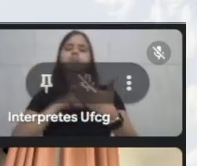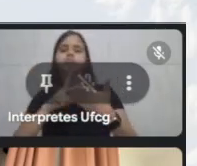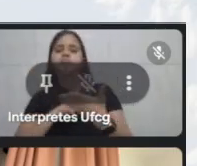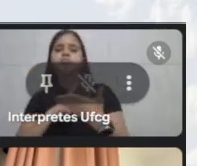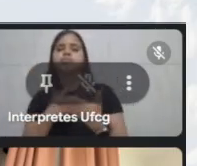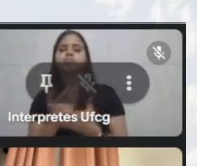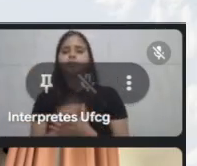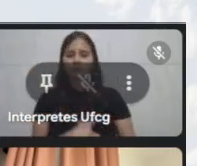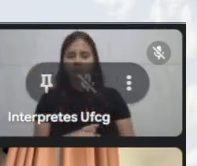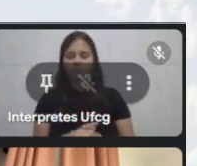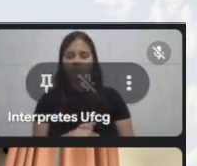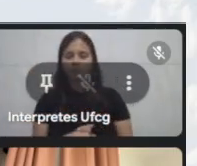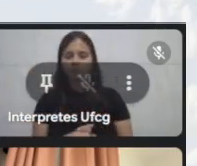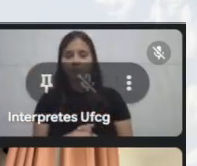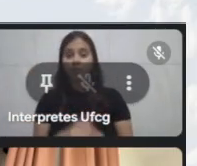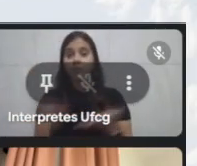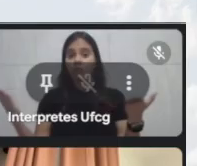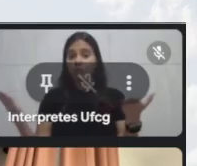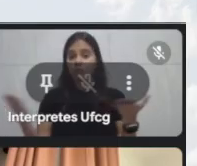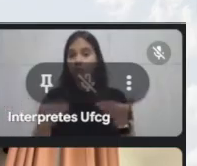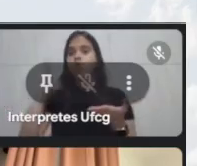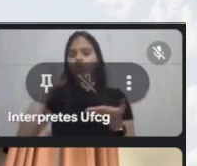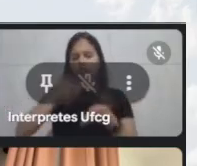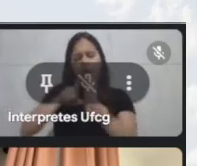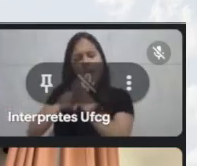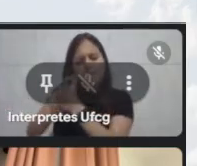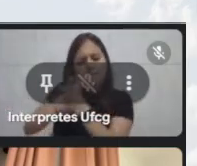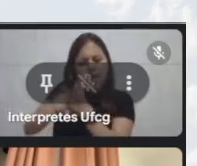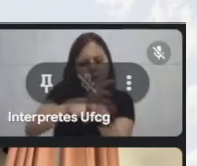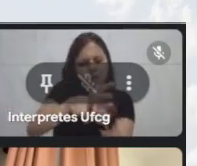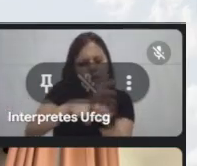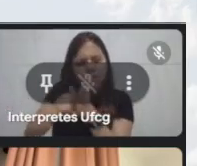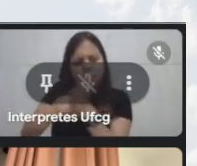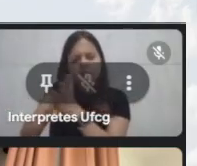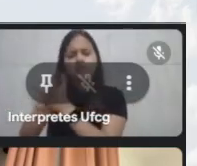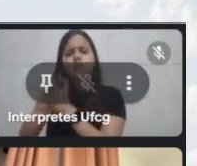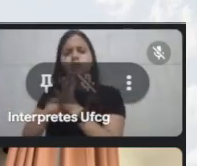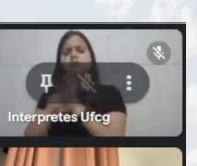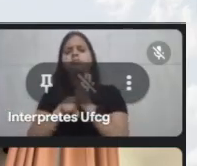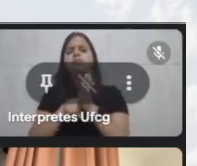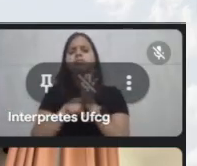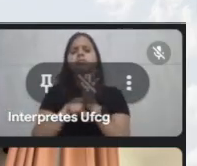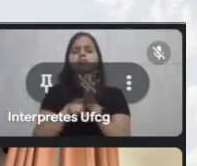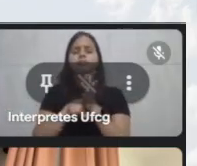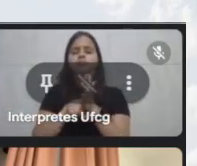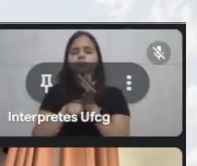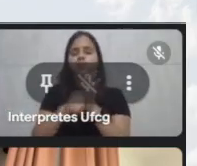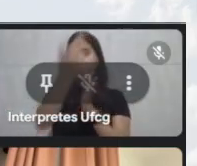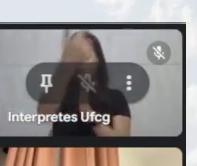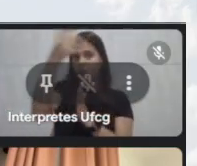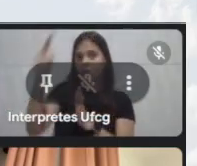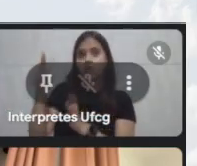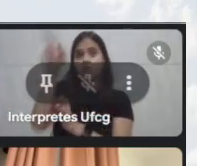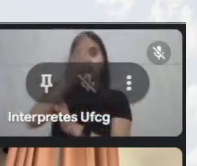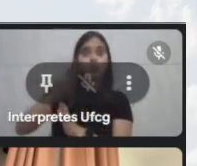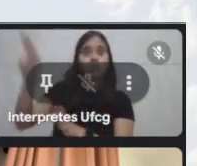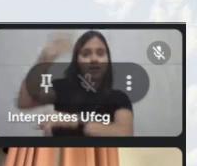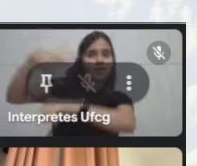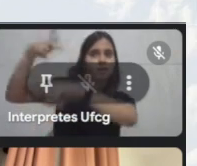terra. Atuou como pesquisador na University of Maryland de 2022